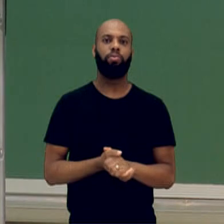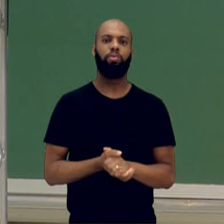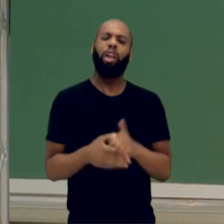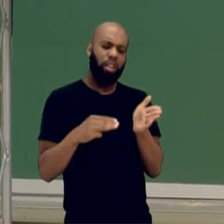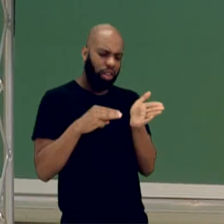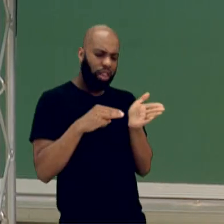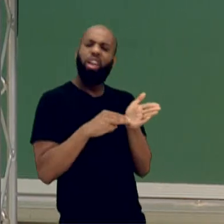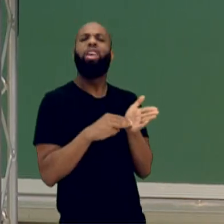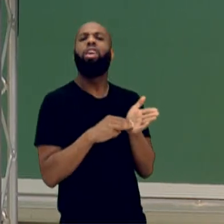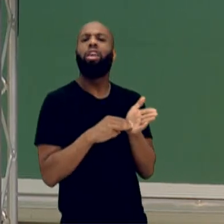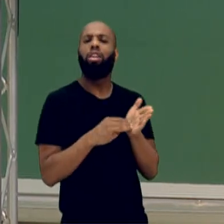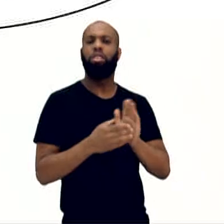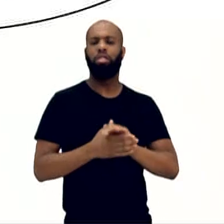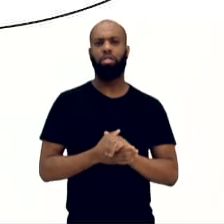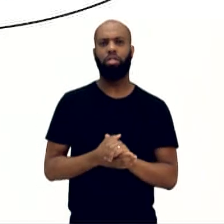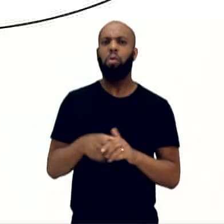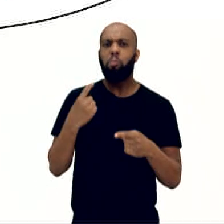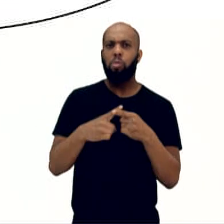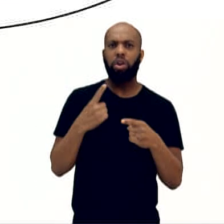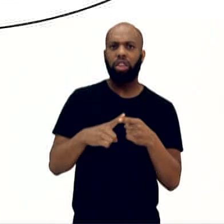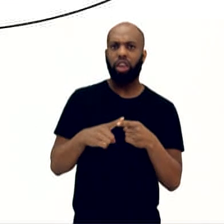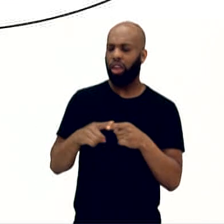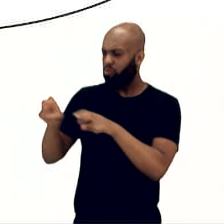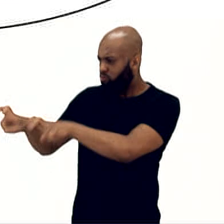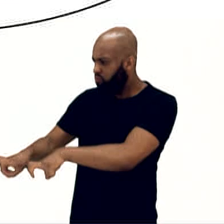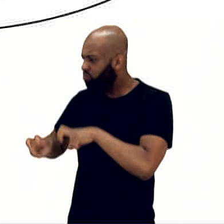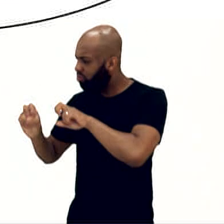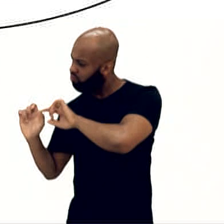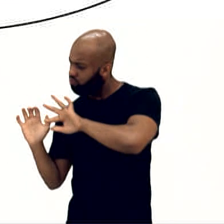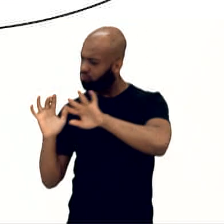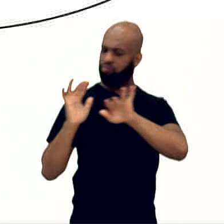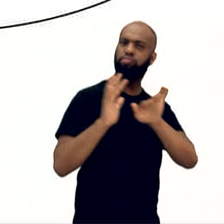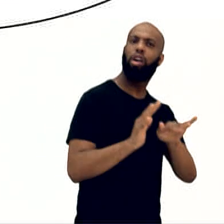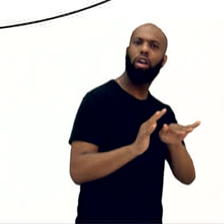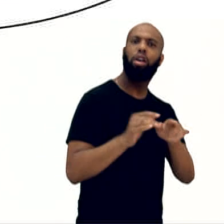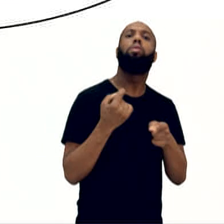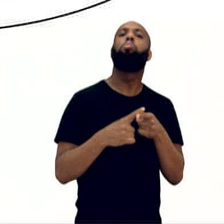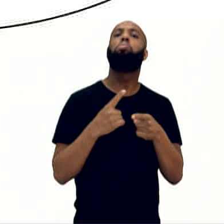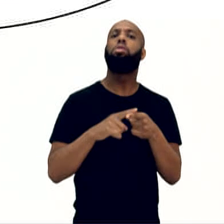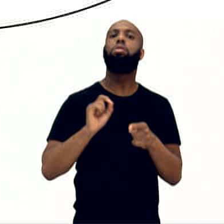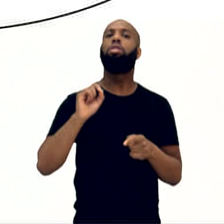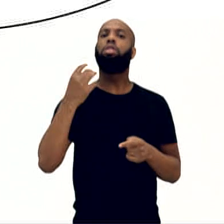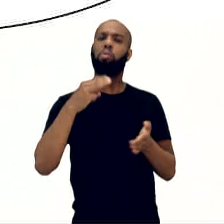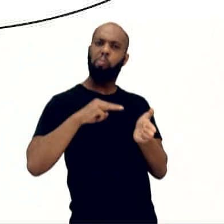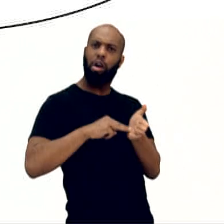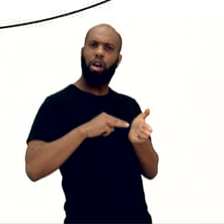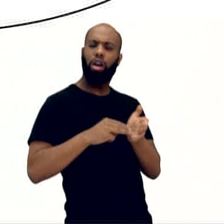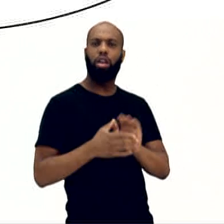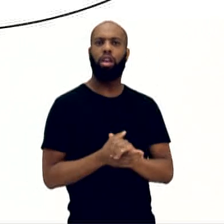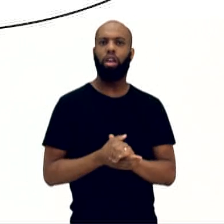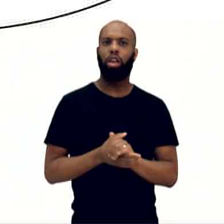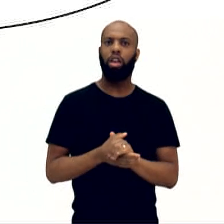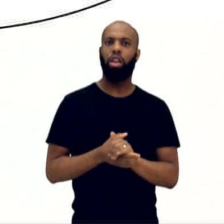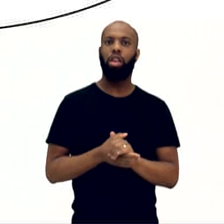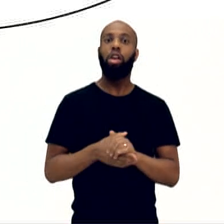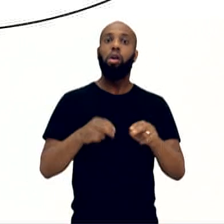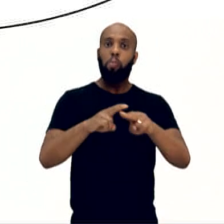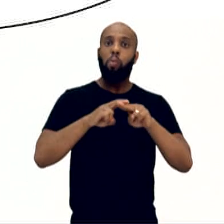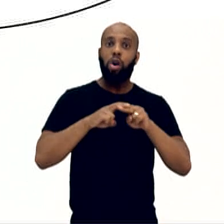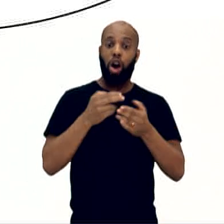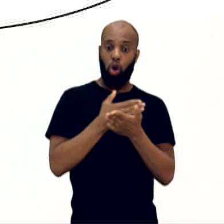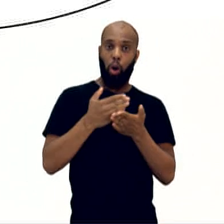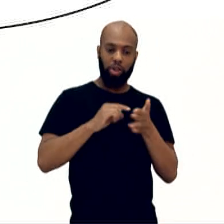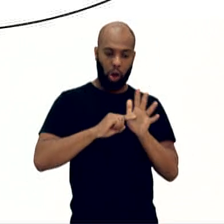Motivos, então, do êxodo rural, da saída, do deslocamento das pessoas do campo para a cidade. Mecanização da